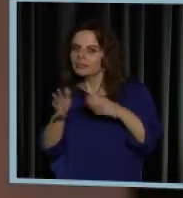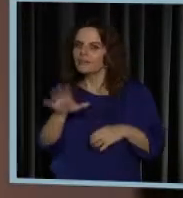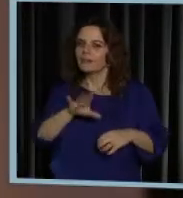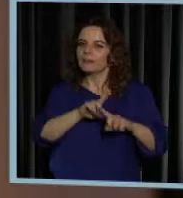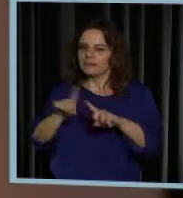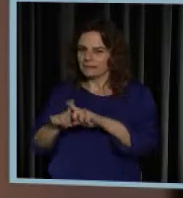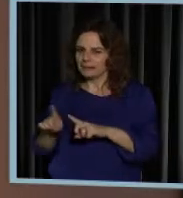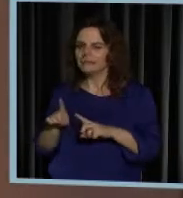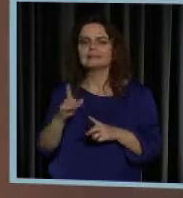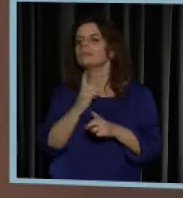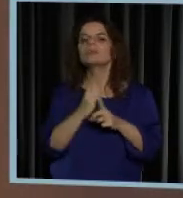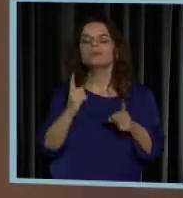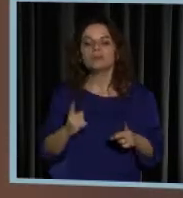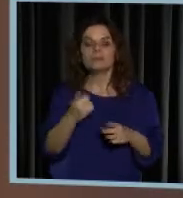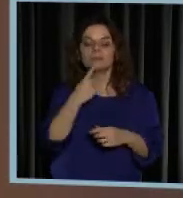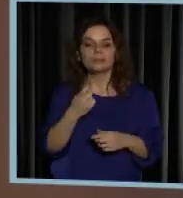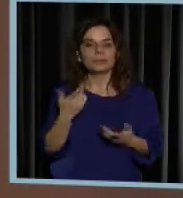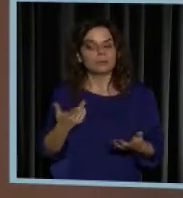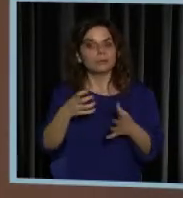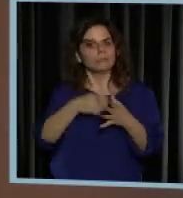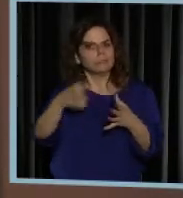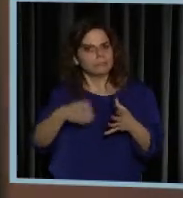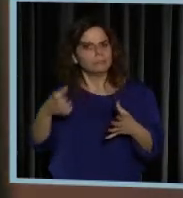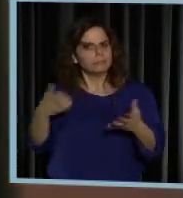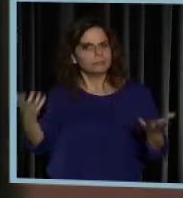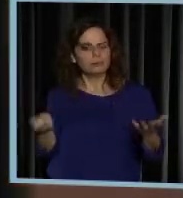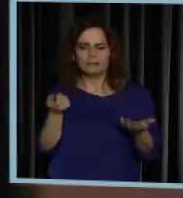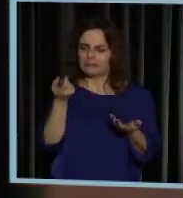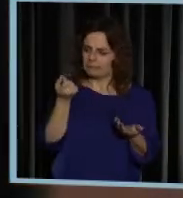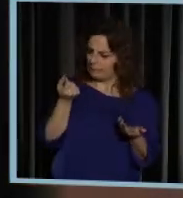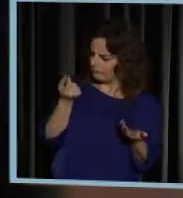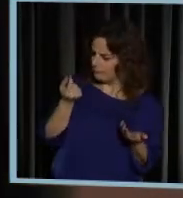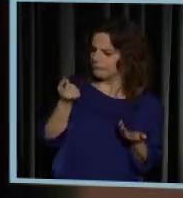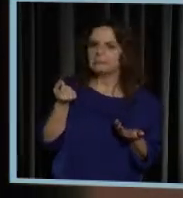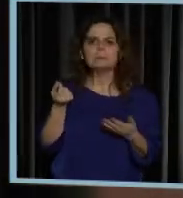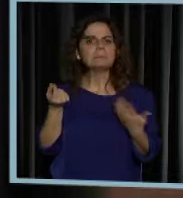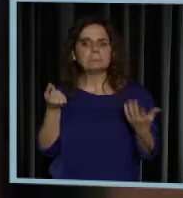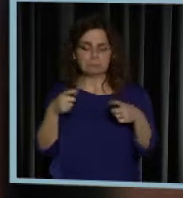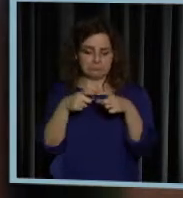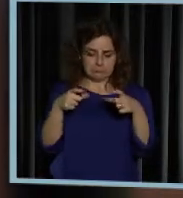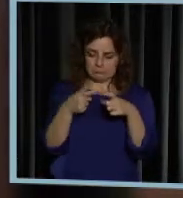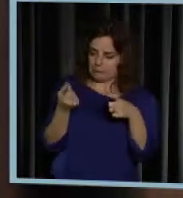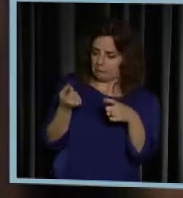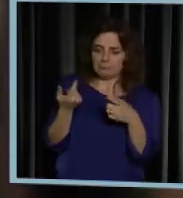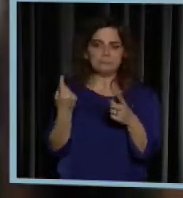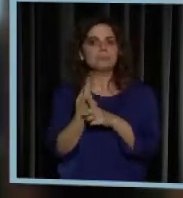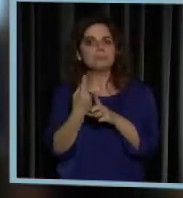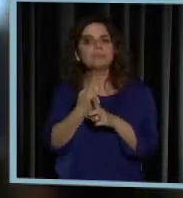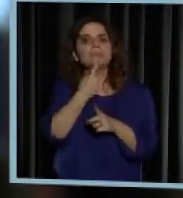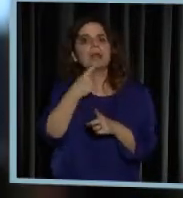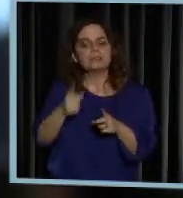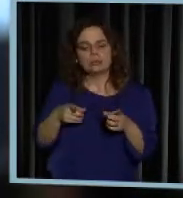porquê que o fazemos? Justamente porque é uma pergunta muito complexa. O dinheiro é um documento que nos permite perceber